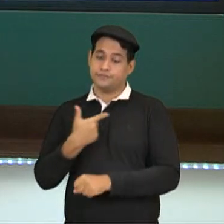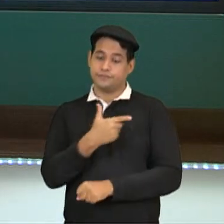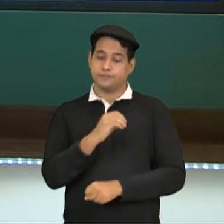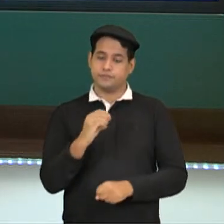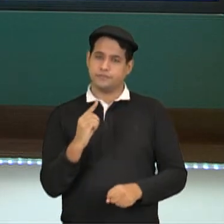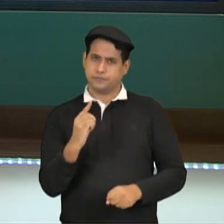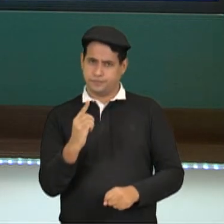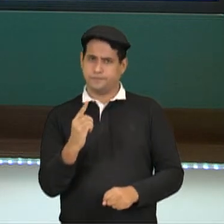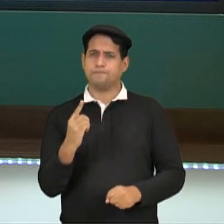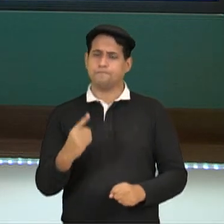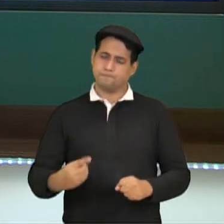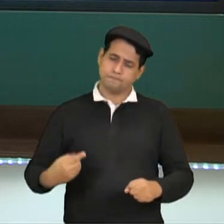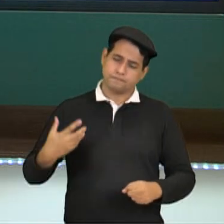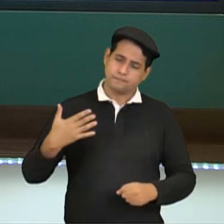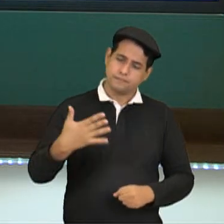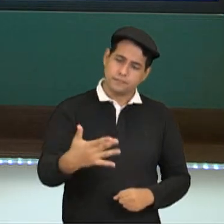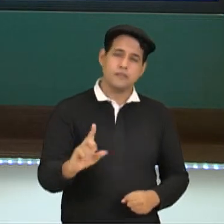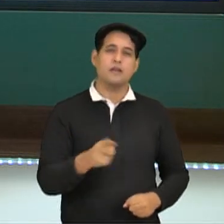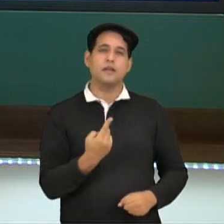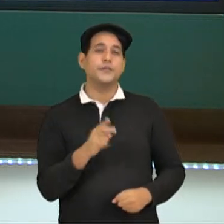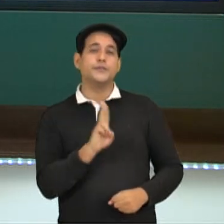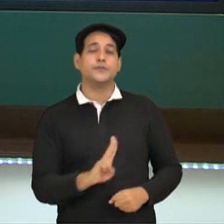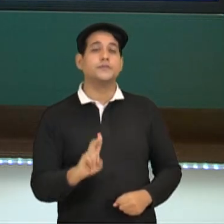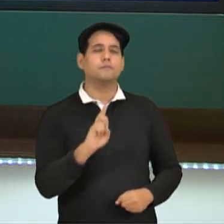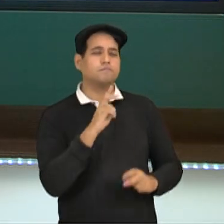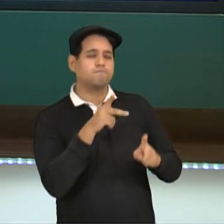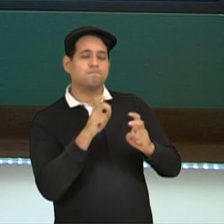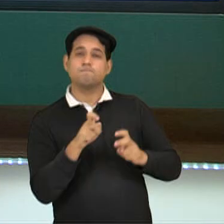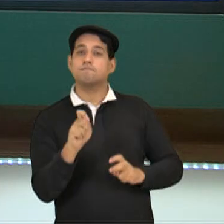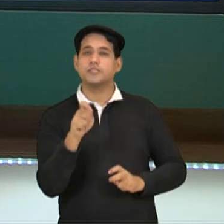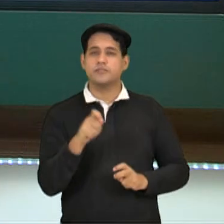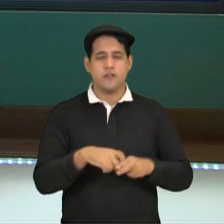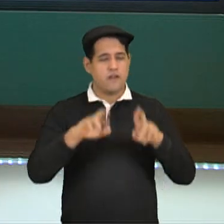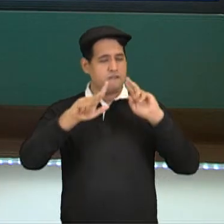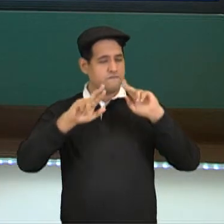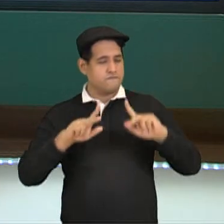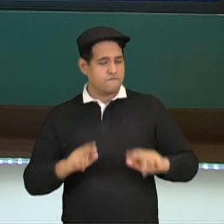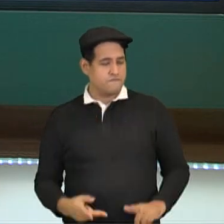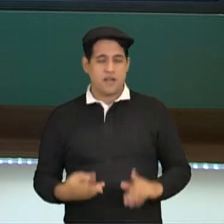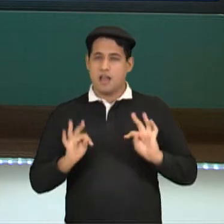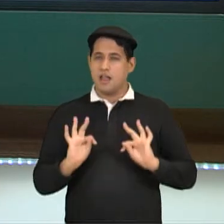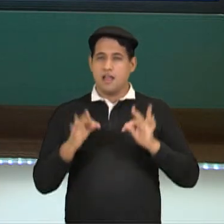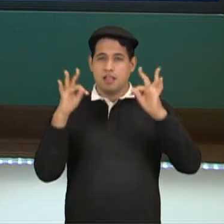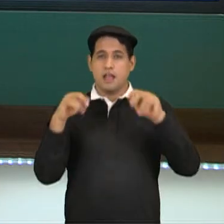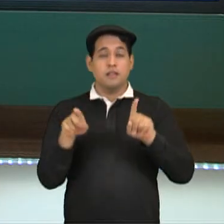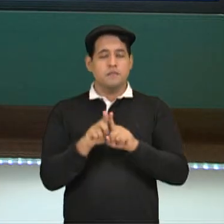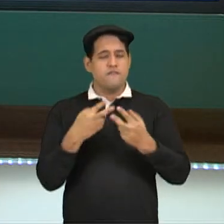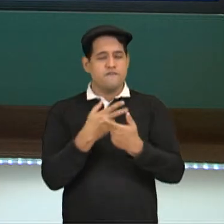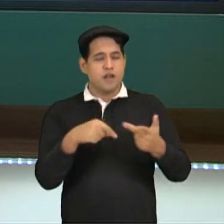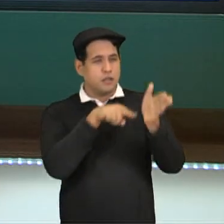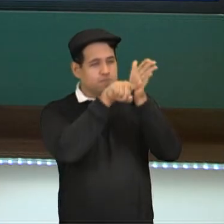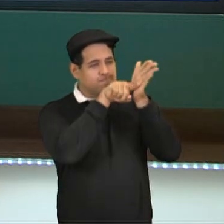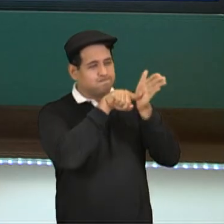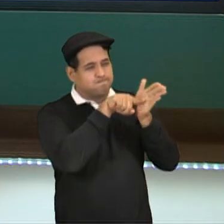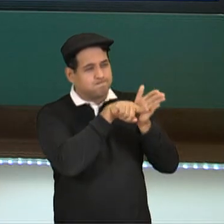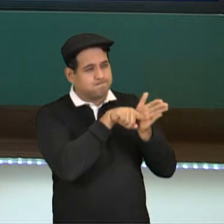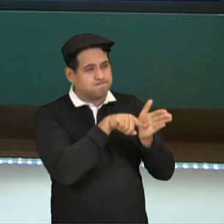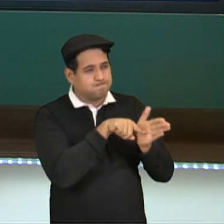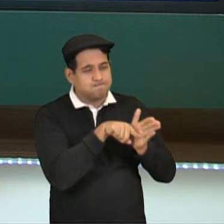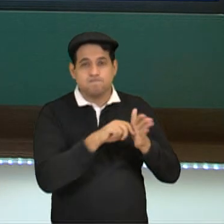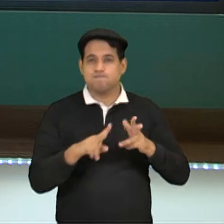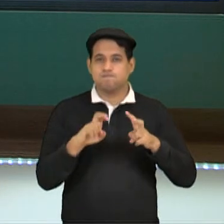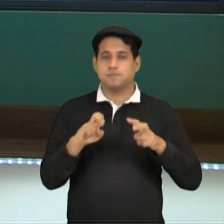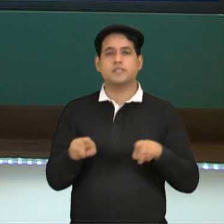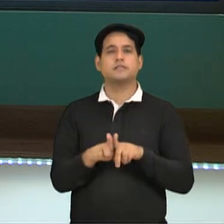frente, olha como isso é recente. A gente tem o surgimento aí de várias técnicas e de várias pesquisas nessa